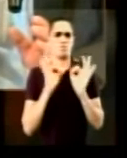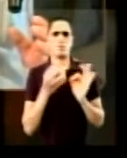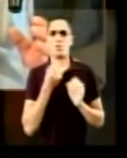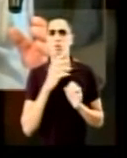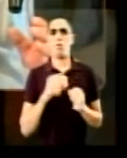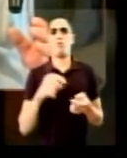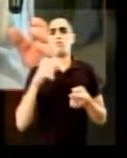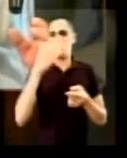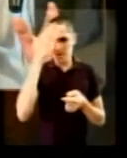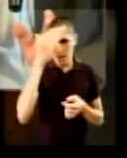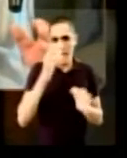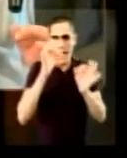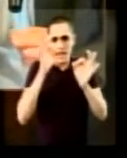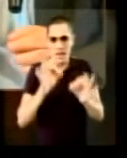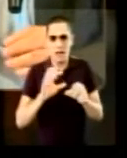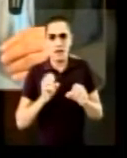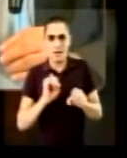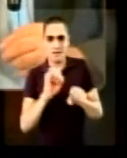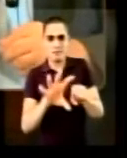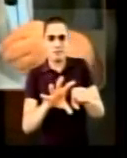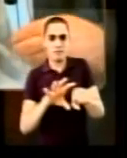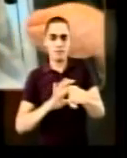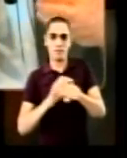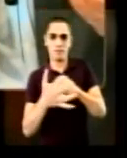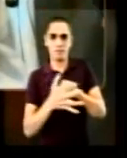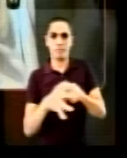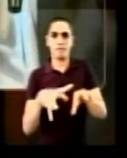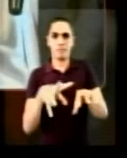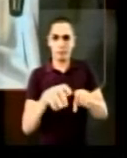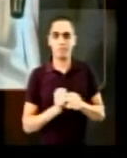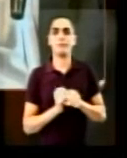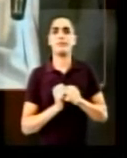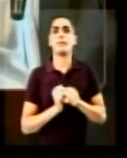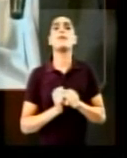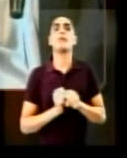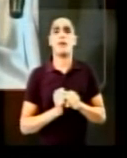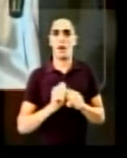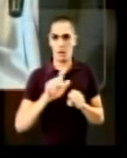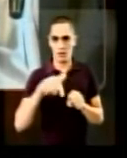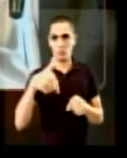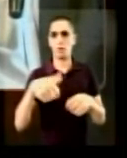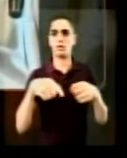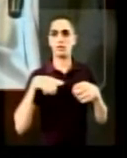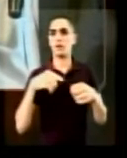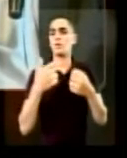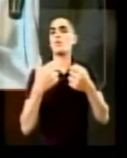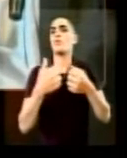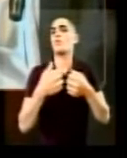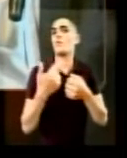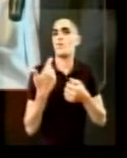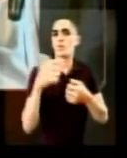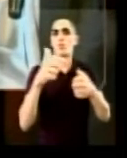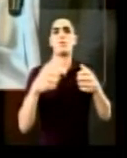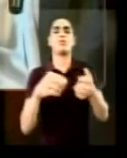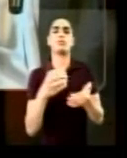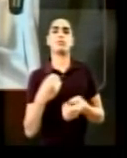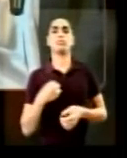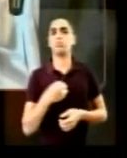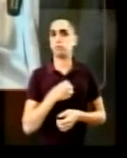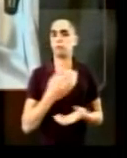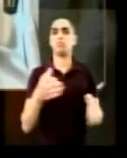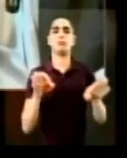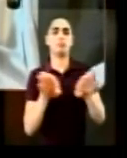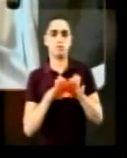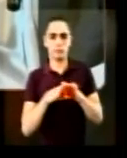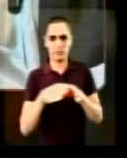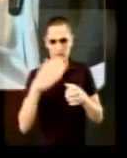diagnóstico, tá? Aí sim entram outros testes que vão medir os anticorpos e não